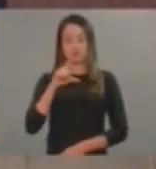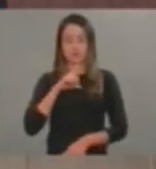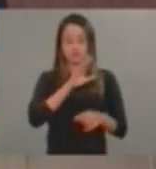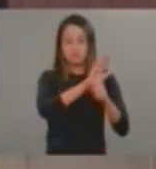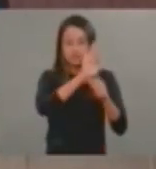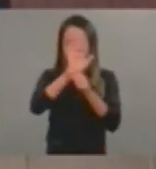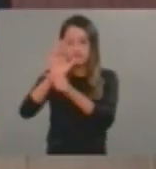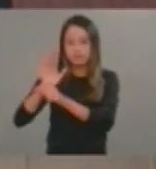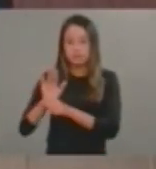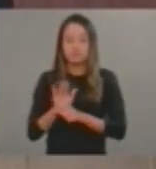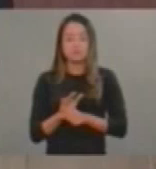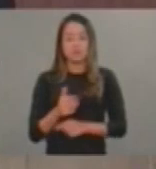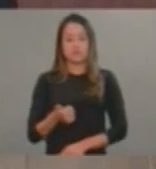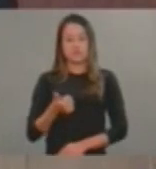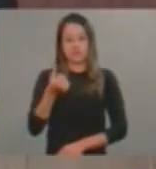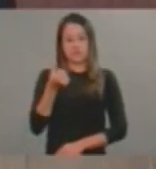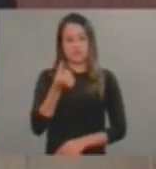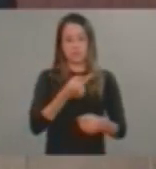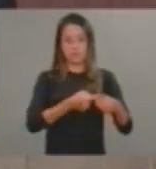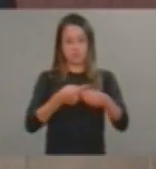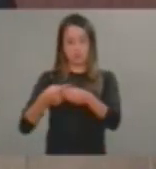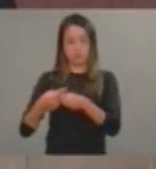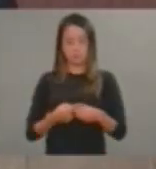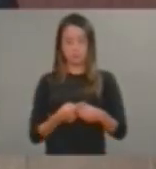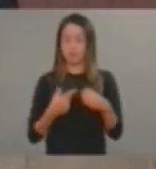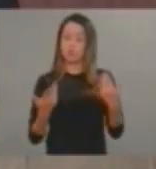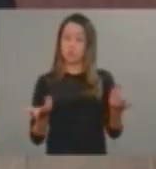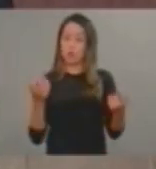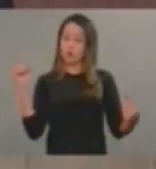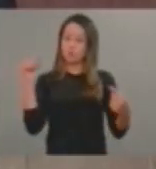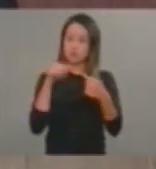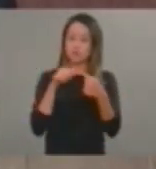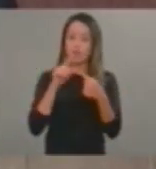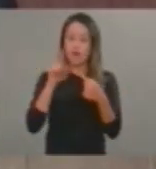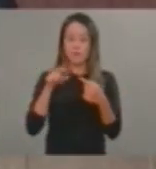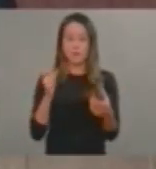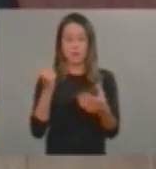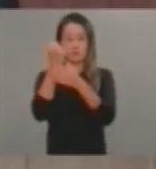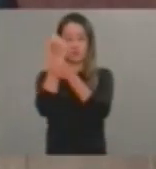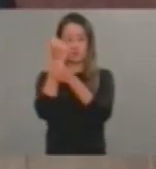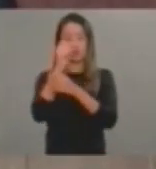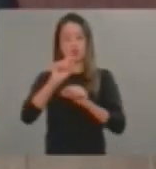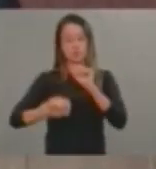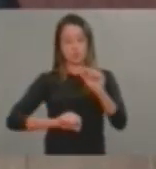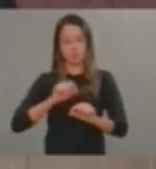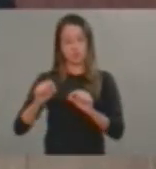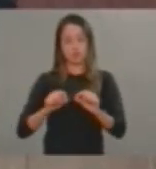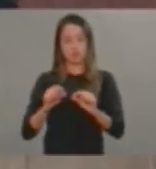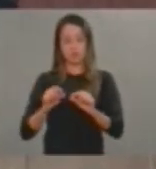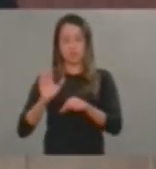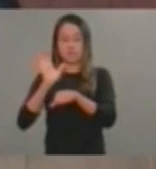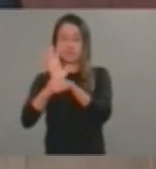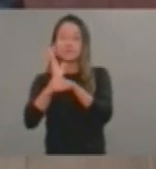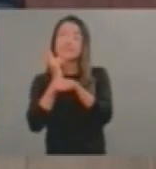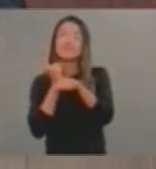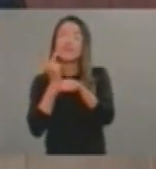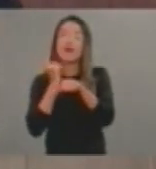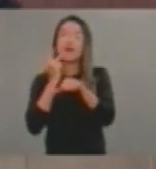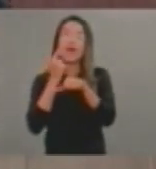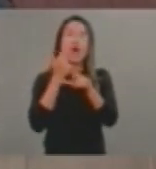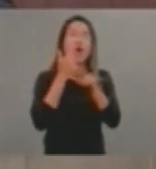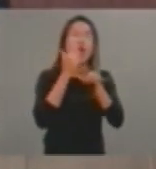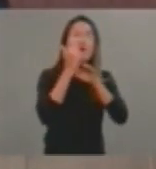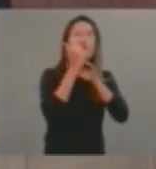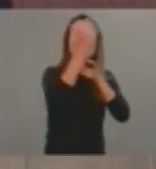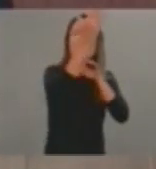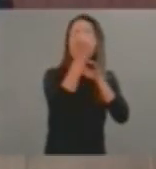16 municípios diretamente. A função dos destacamentos é proteger a divisa do Ceará com os estados vizinhos,